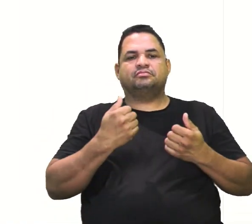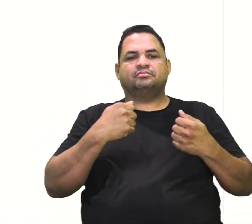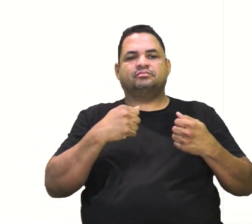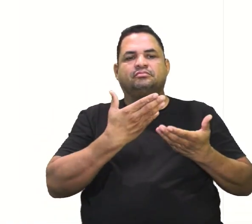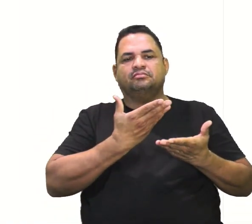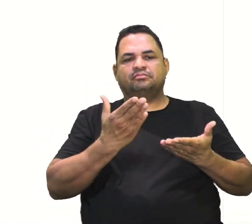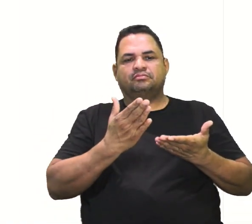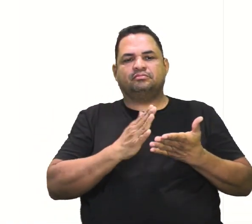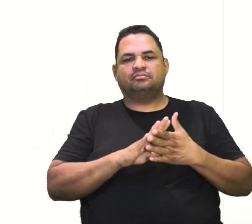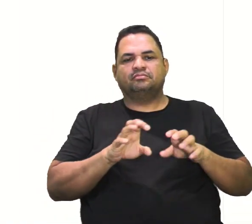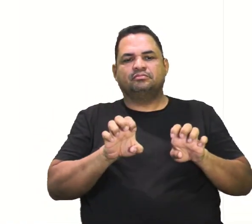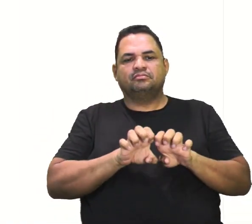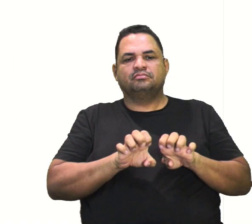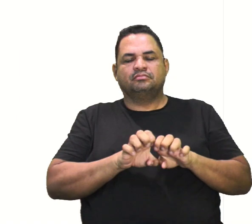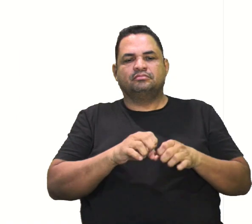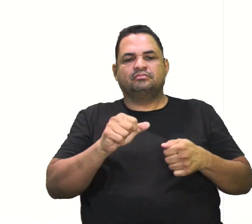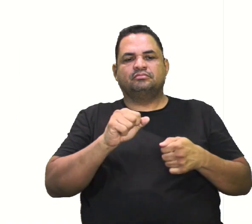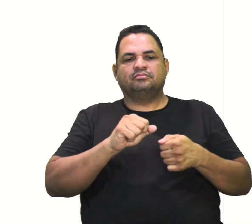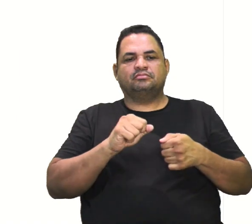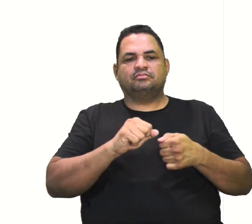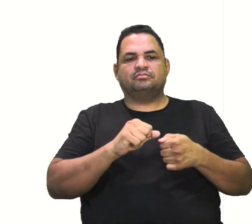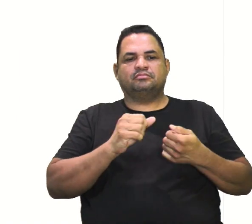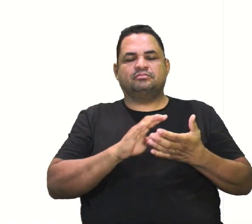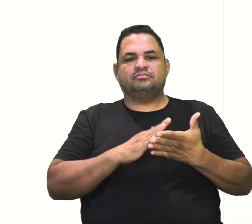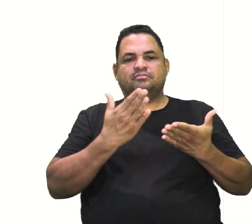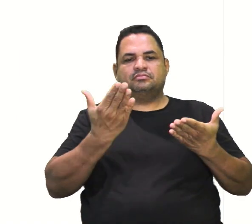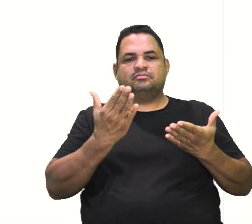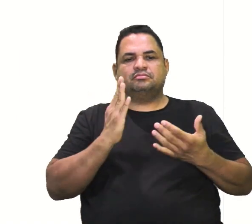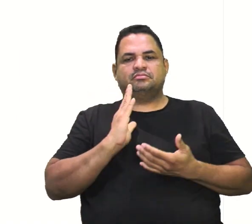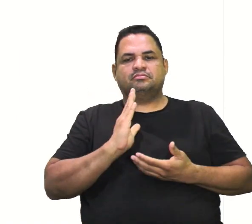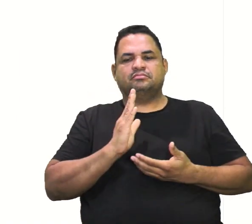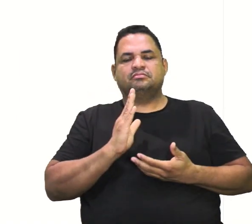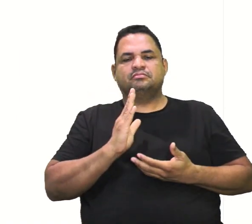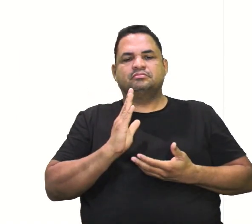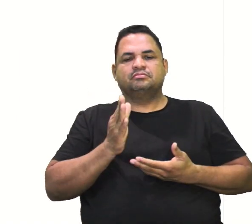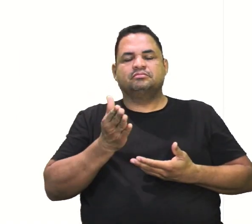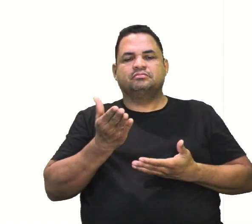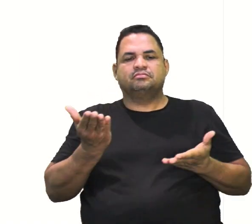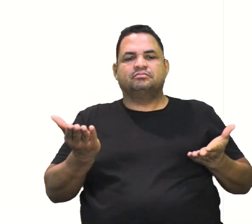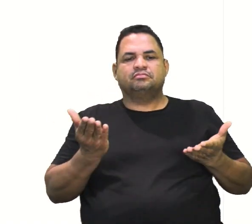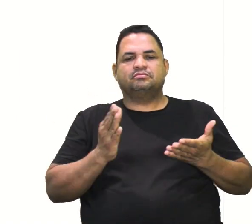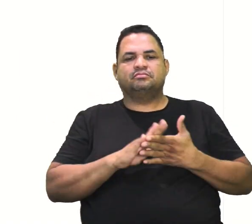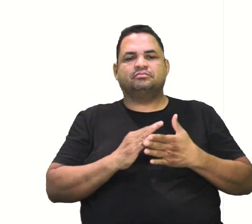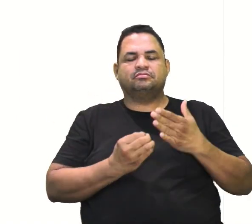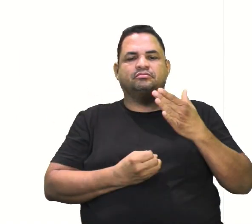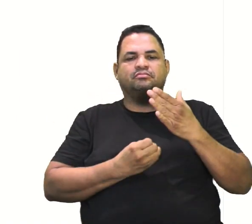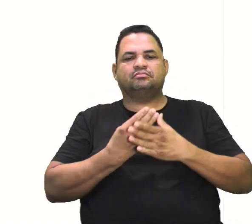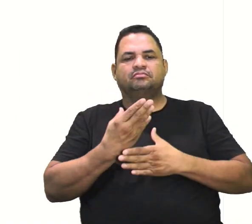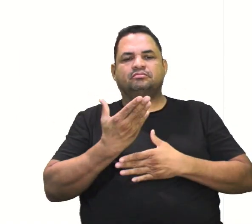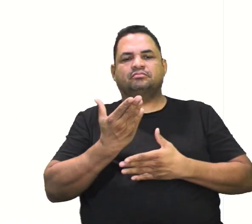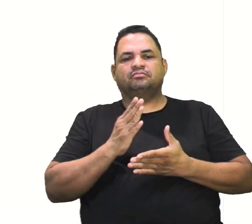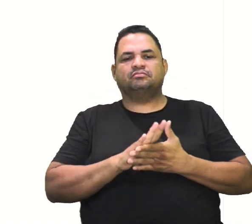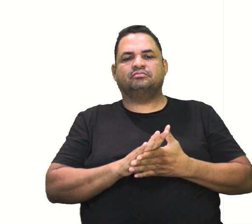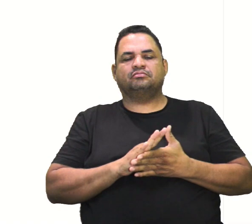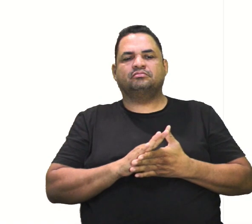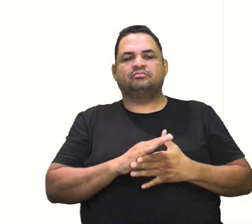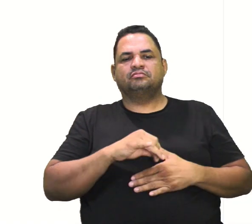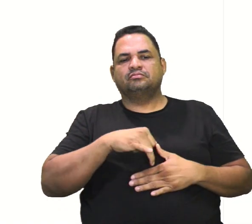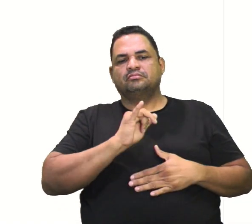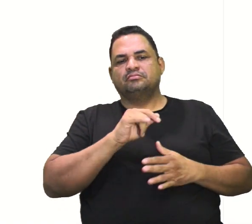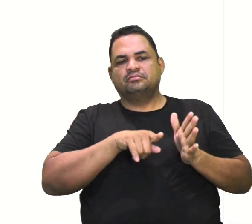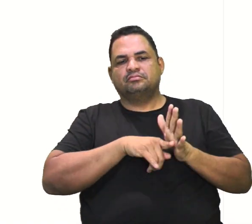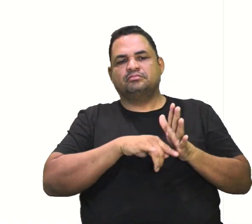posso partir da equação fazendo, né, trazendo já a minha originária aqui, que é aquela